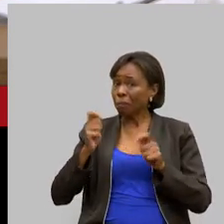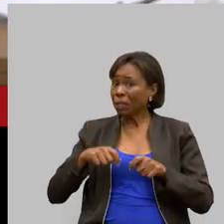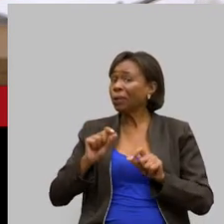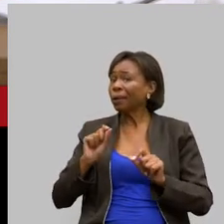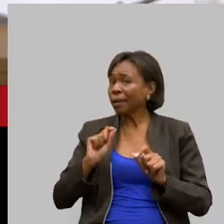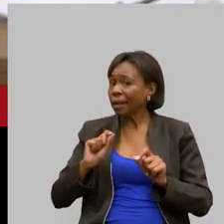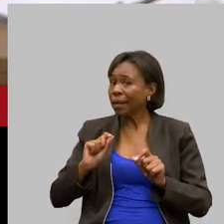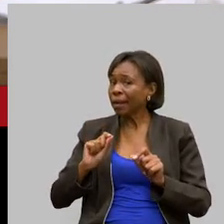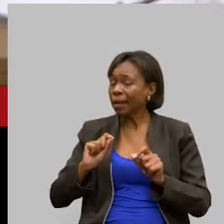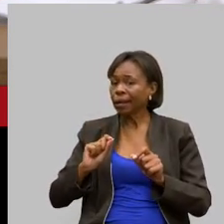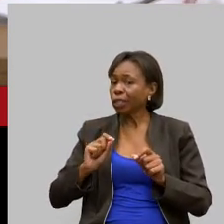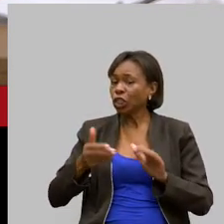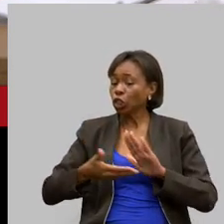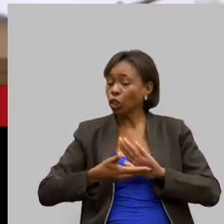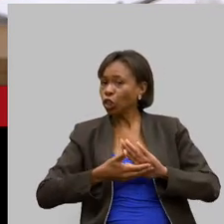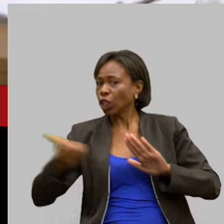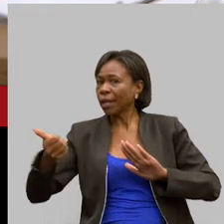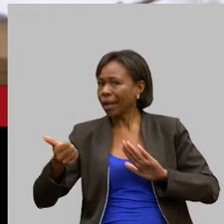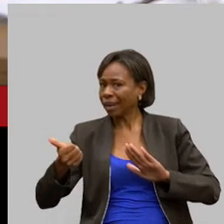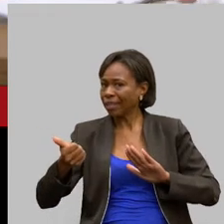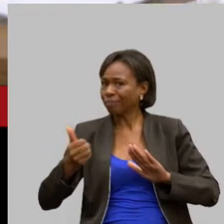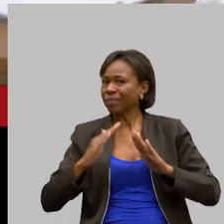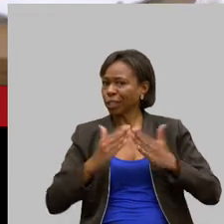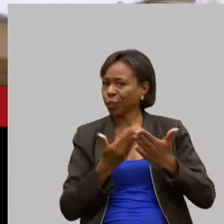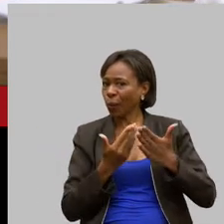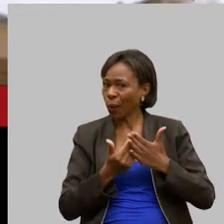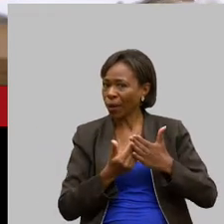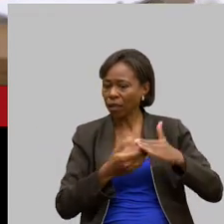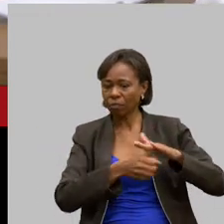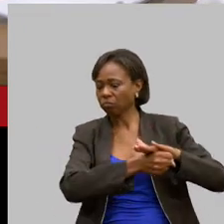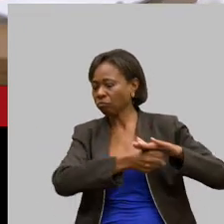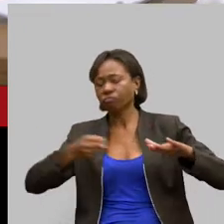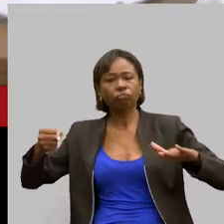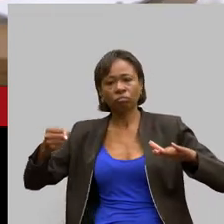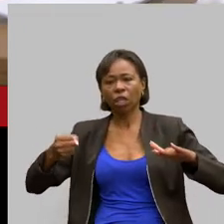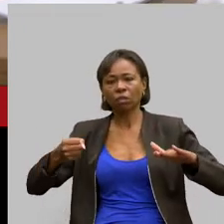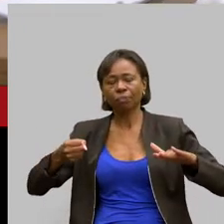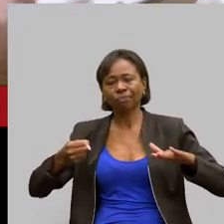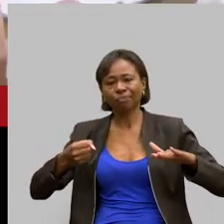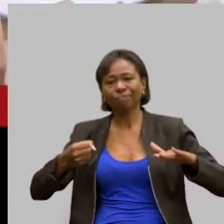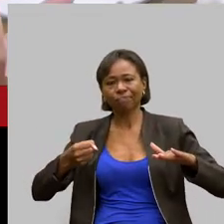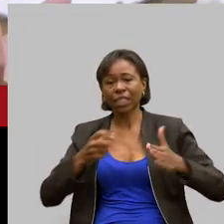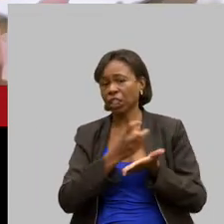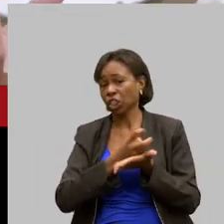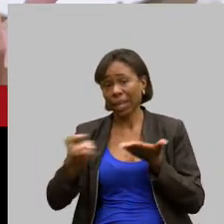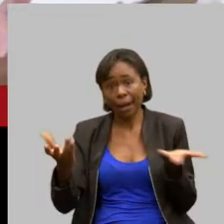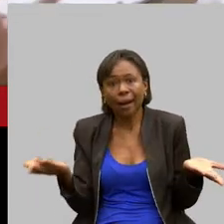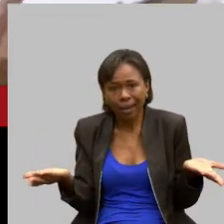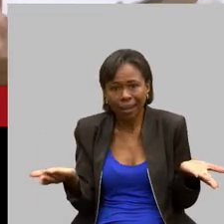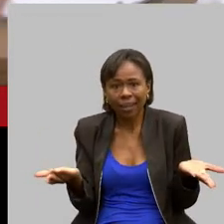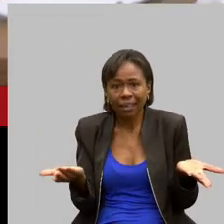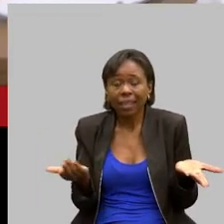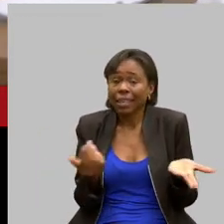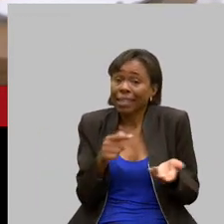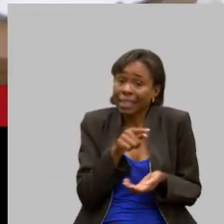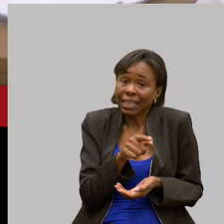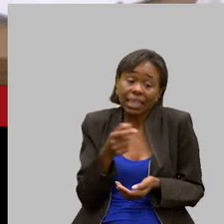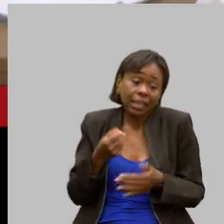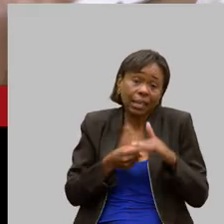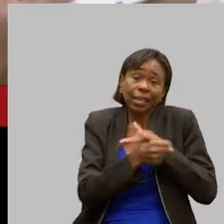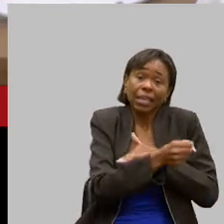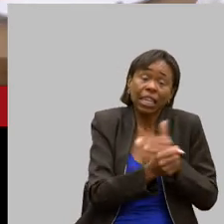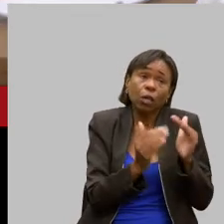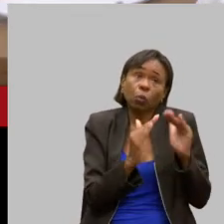teríamos talvez talvez por ter tido eh condições de frequentar uma escola especial mas